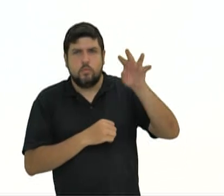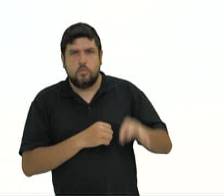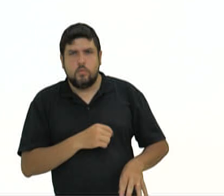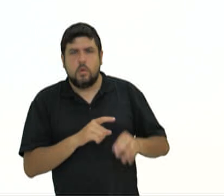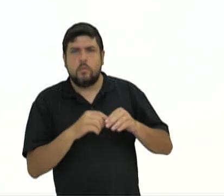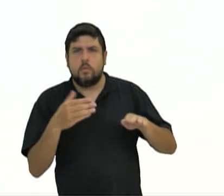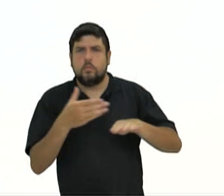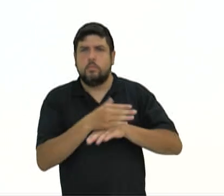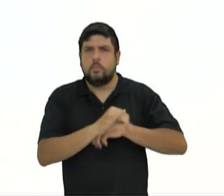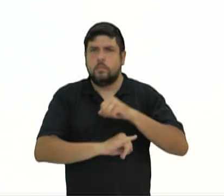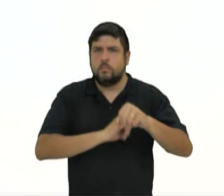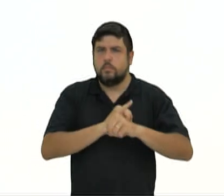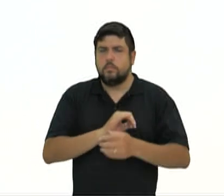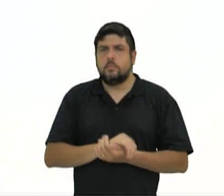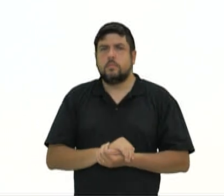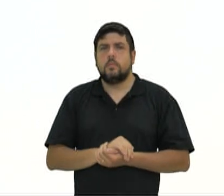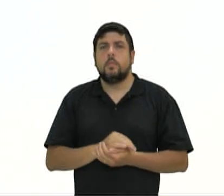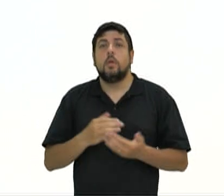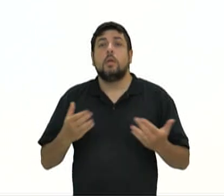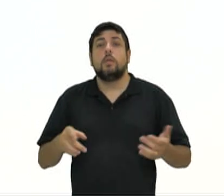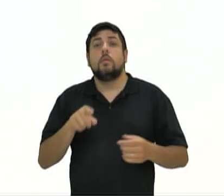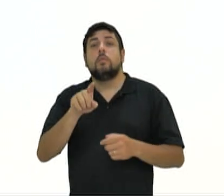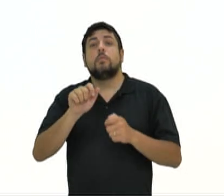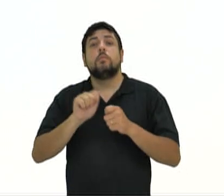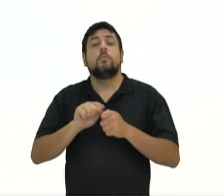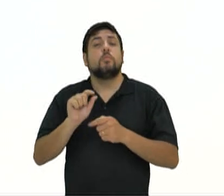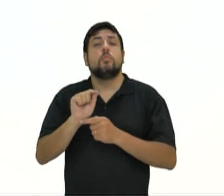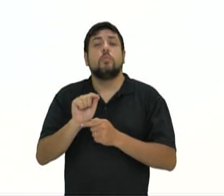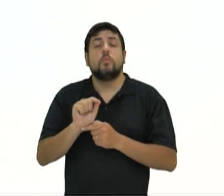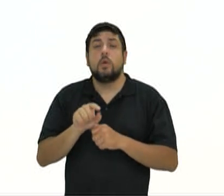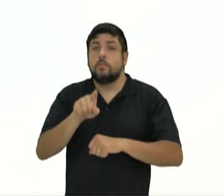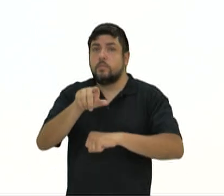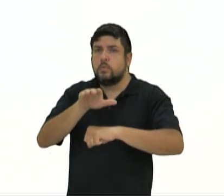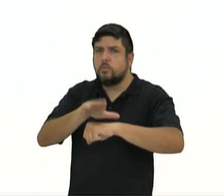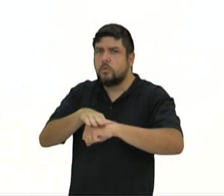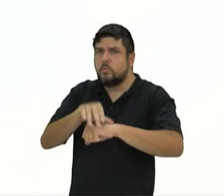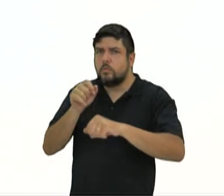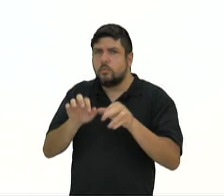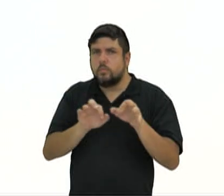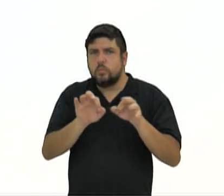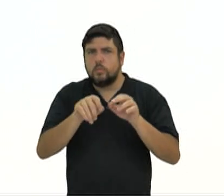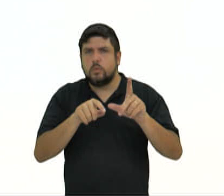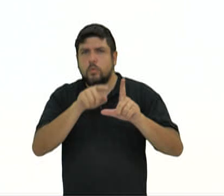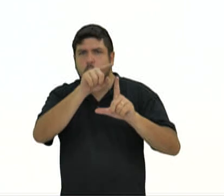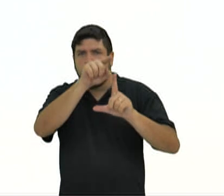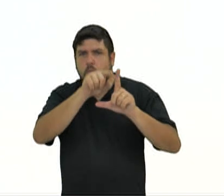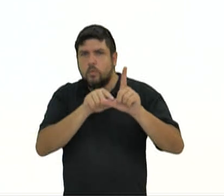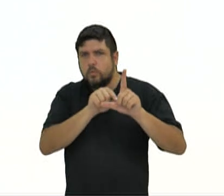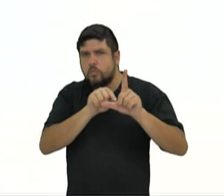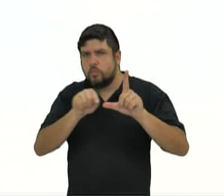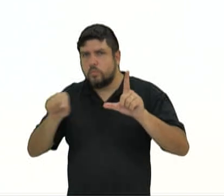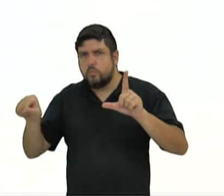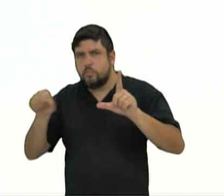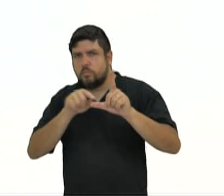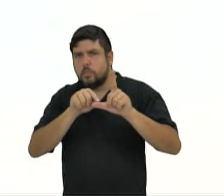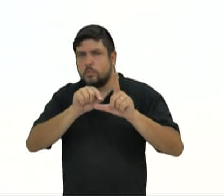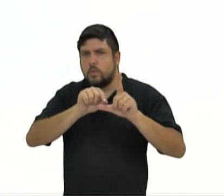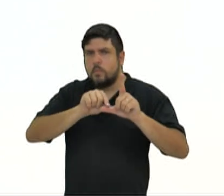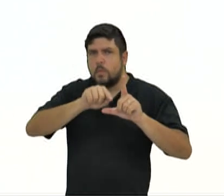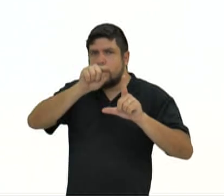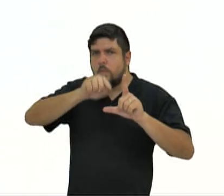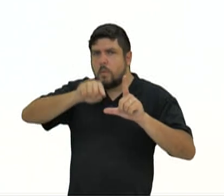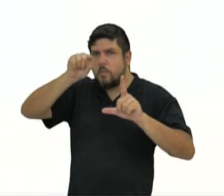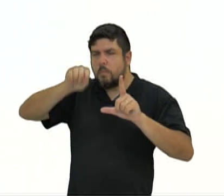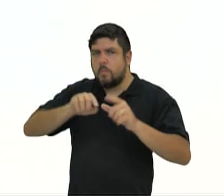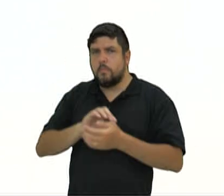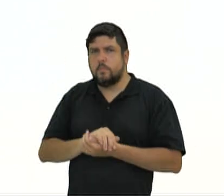acessos. Então, o que você vai fazer? Você vai construir o gráfico de linhas referente a esta tabela.